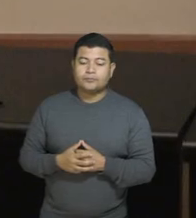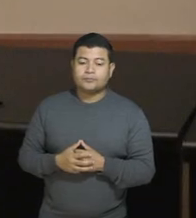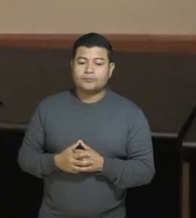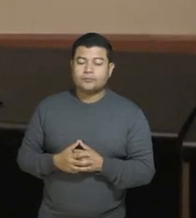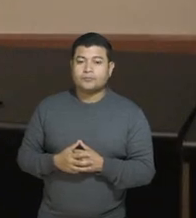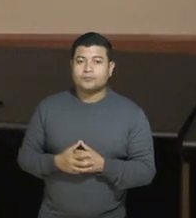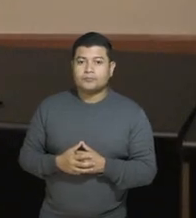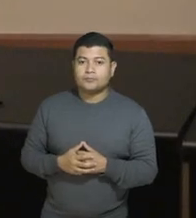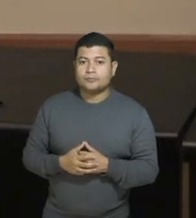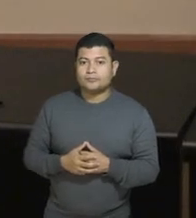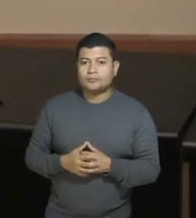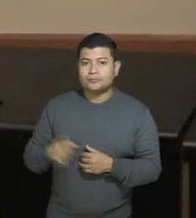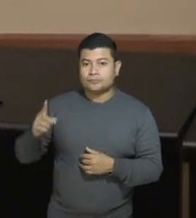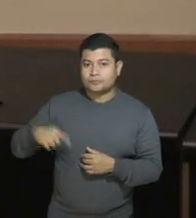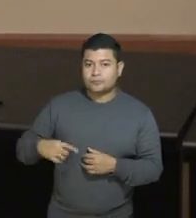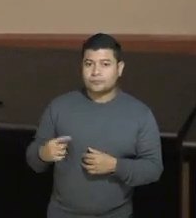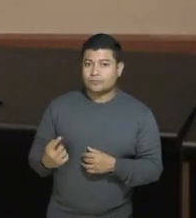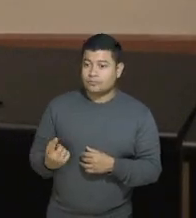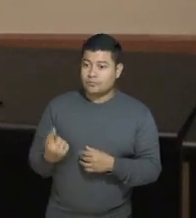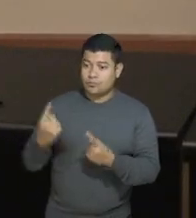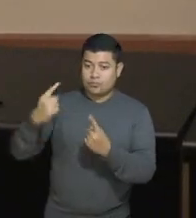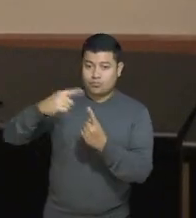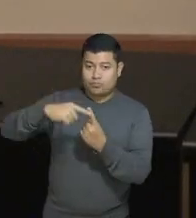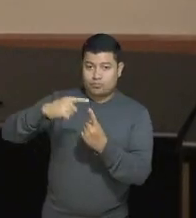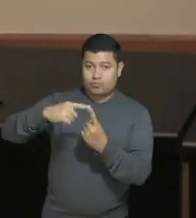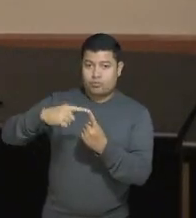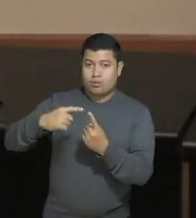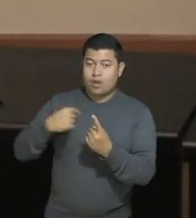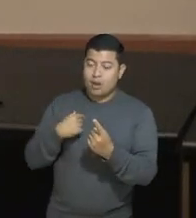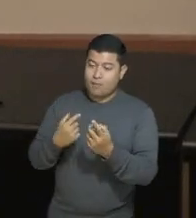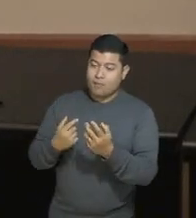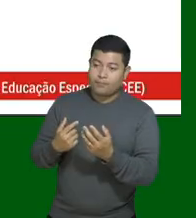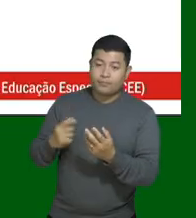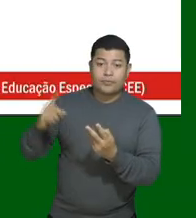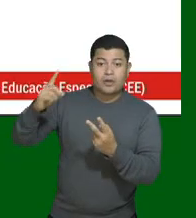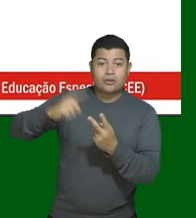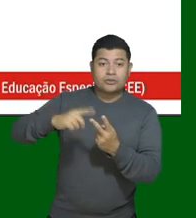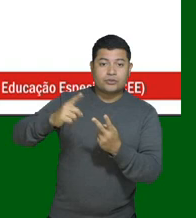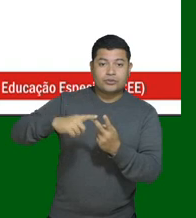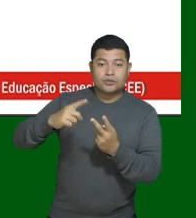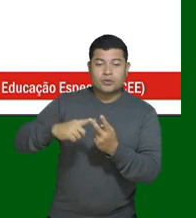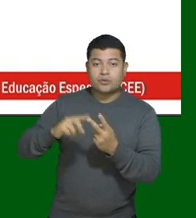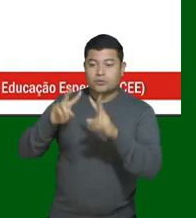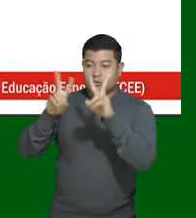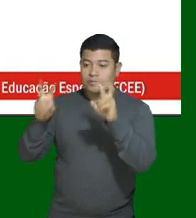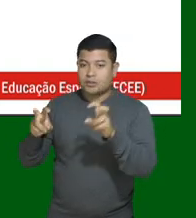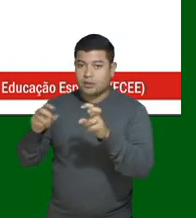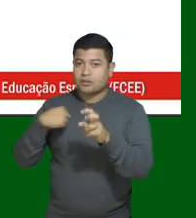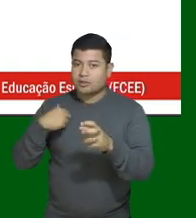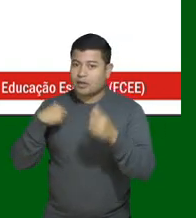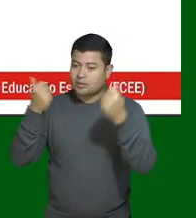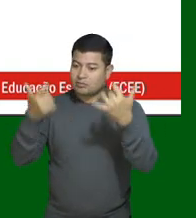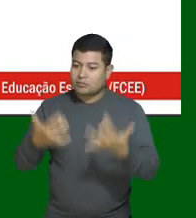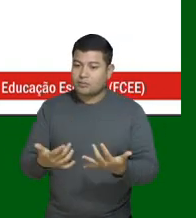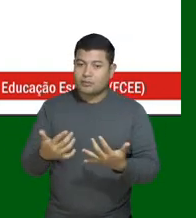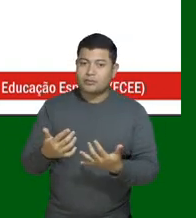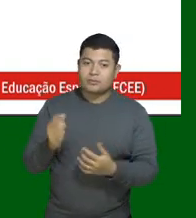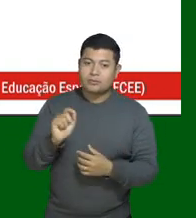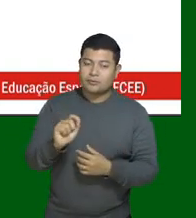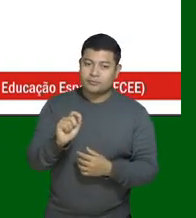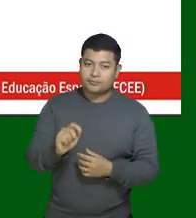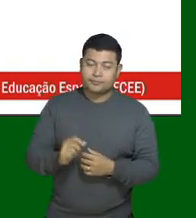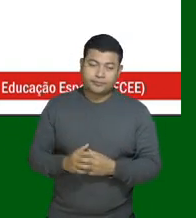Esse é um lugar de fala pelo qual eu vim falar, mas também eu não podia deixar de contar e